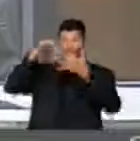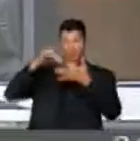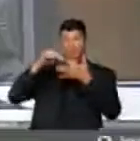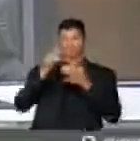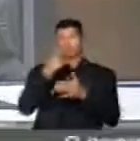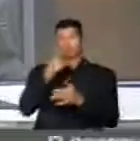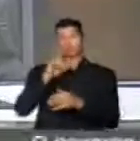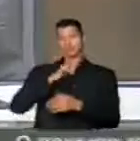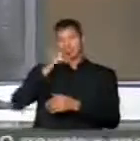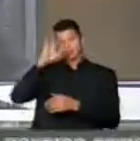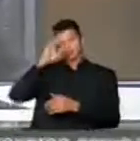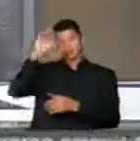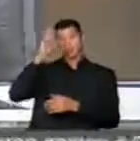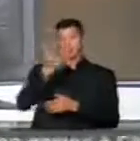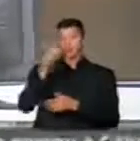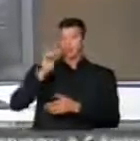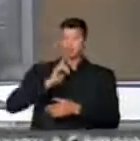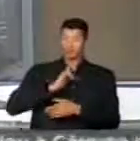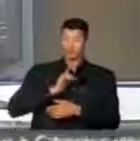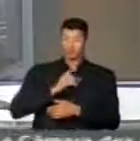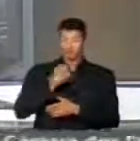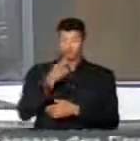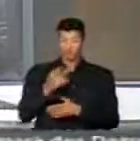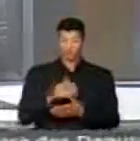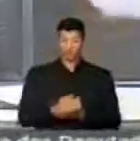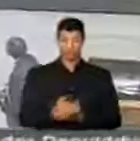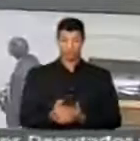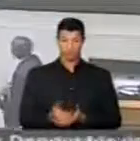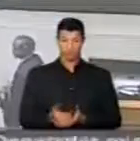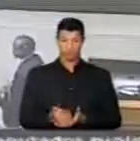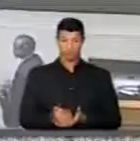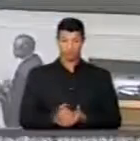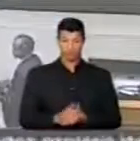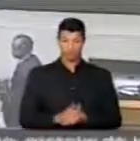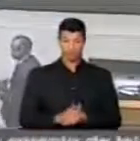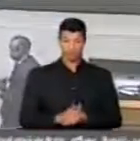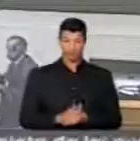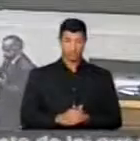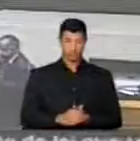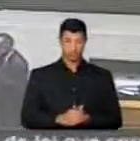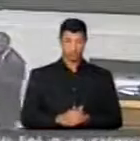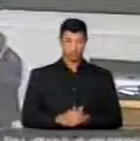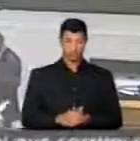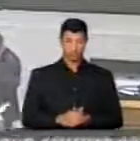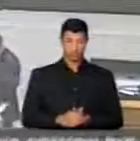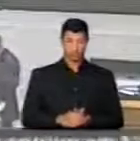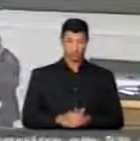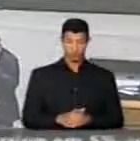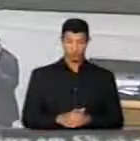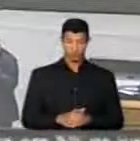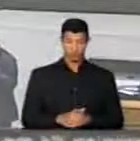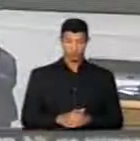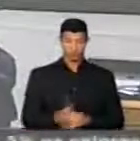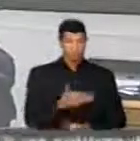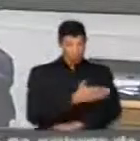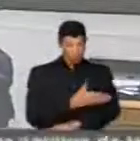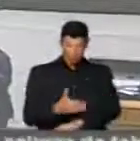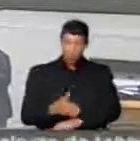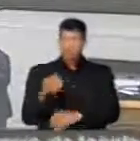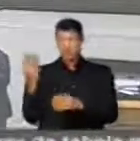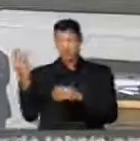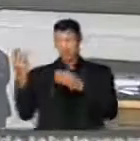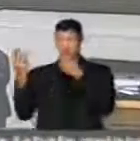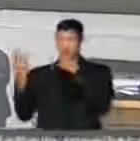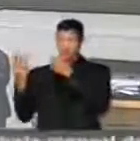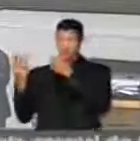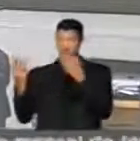Há uma líder na tribuna. Vossa excelência tem a palavra. Mas, presidente, costumeiramente o senhor reveza em 3 ou 4 parlamentares. Desta feita...